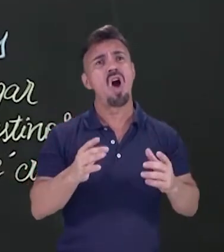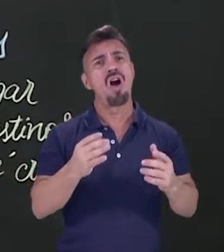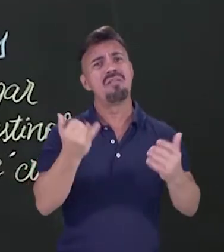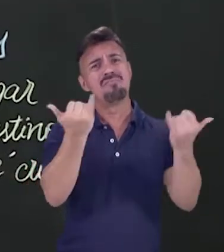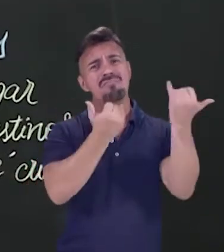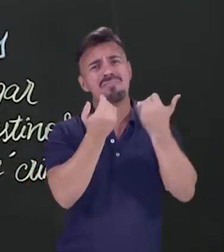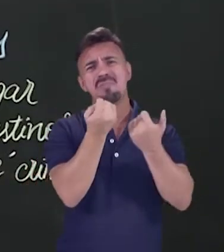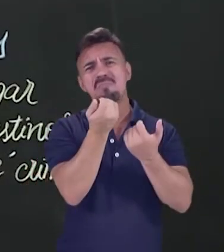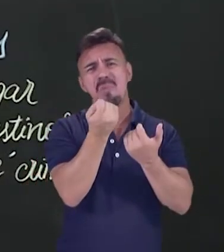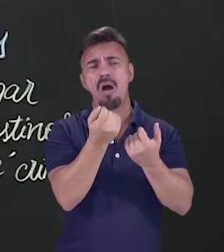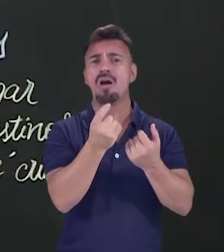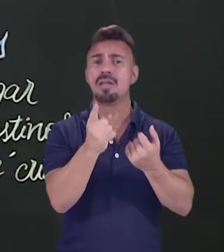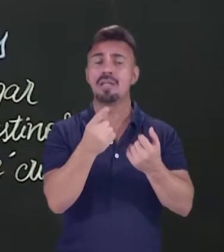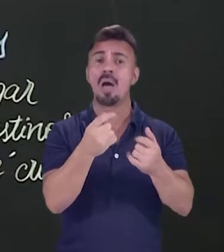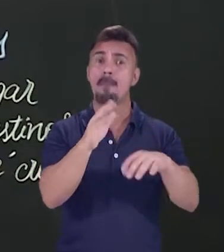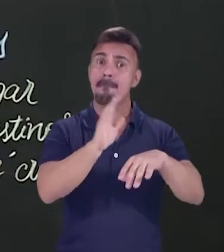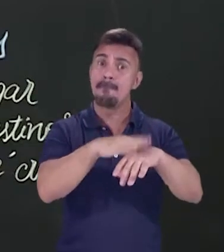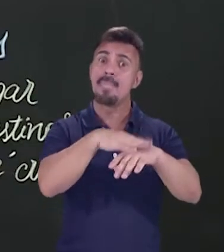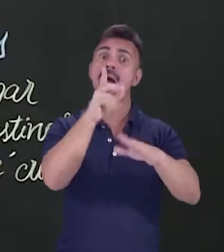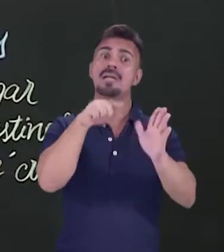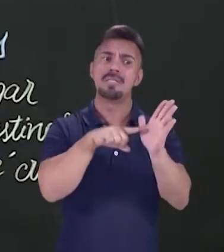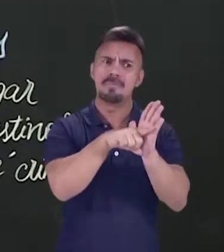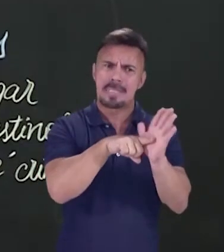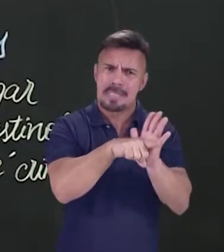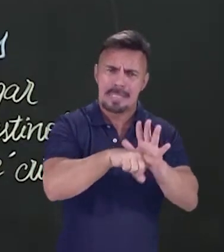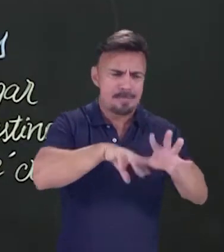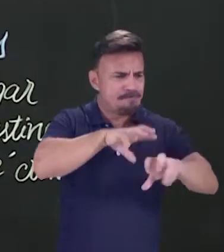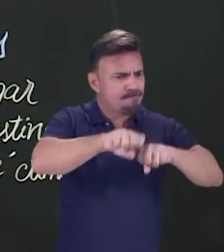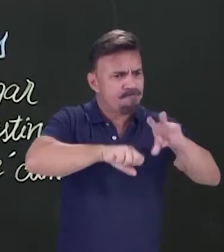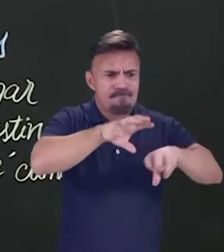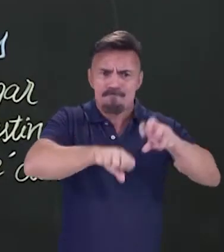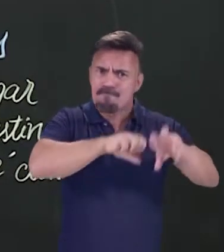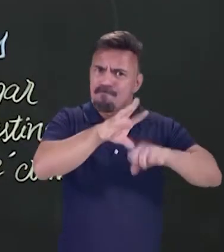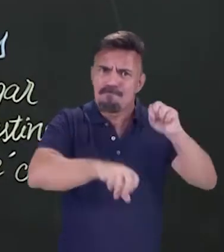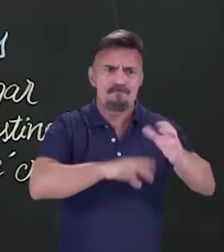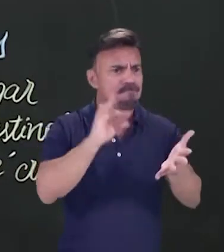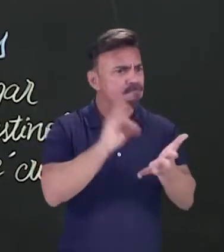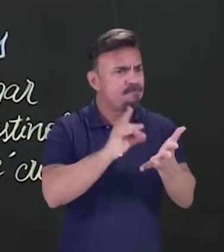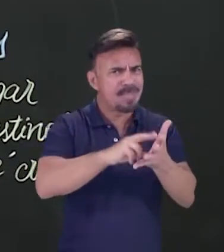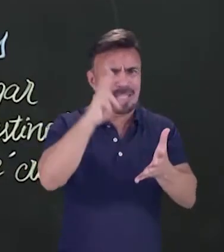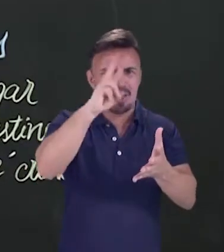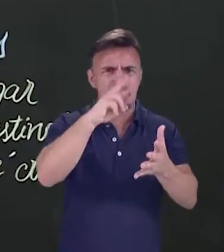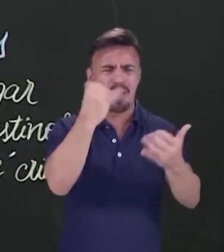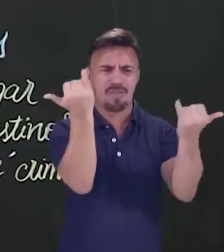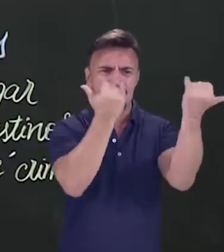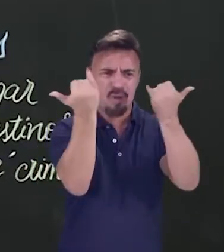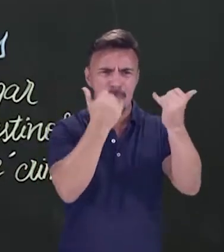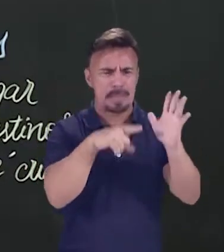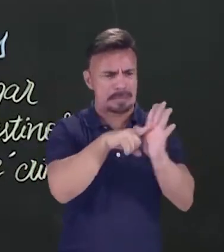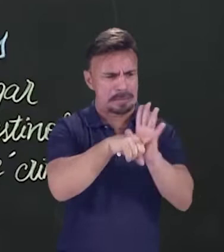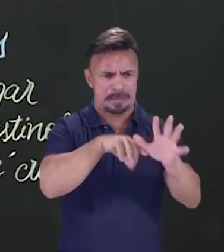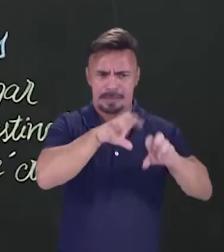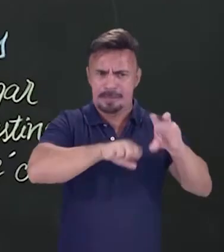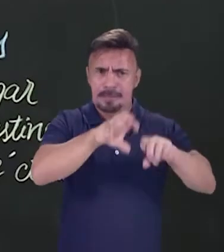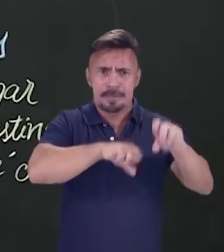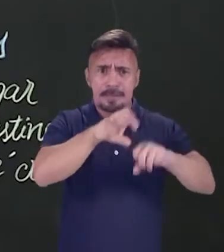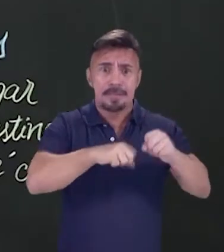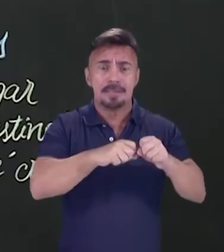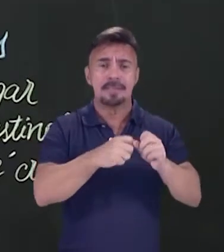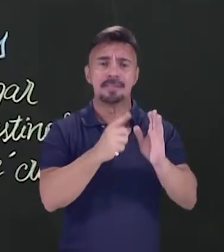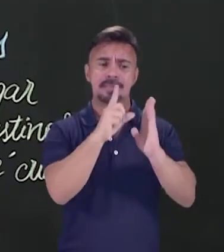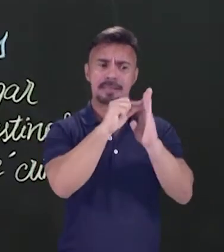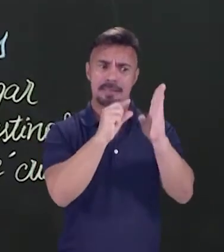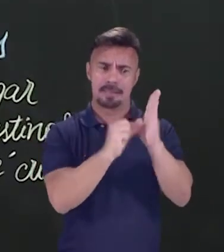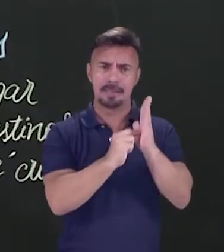essas informações. Você precisa pesquisar, vasculhar, ir atrás dos fatos, ir atrás das informações, para que você construa um artigo muito